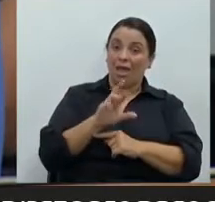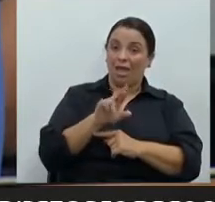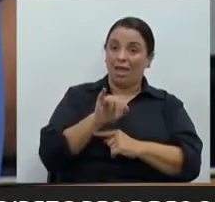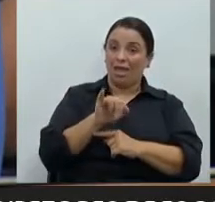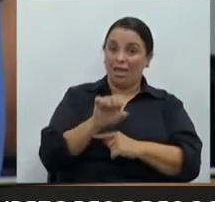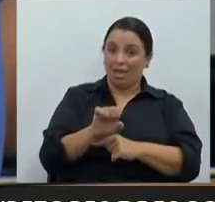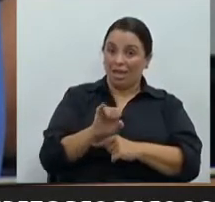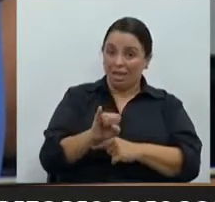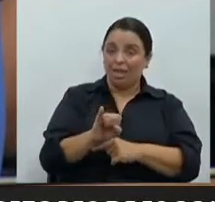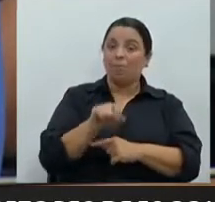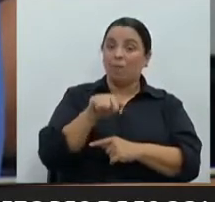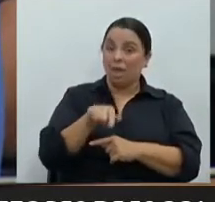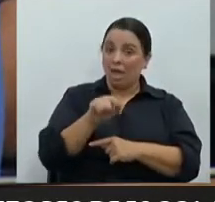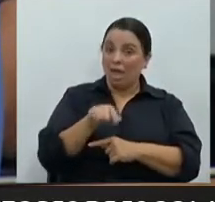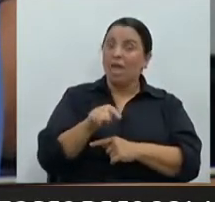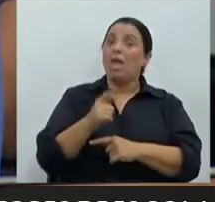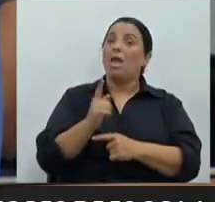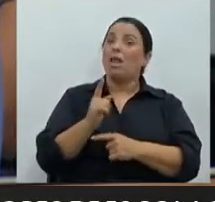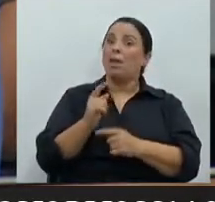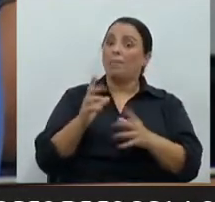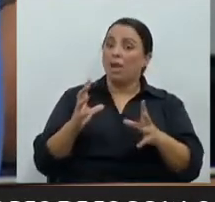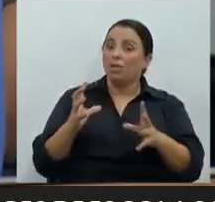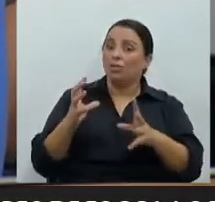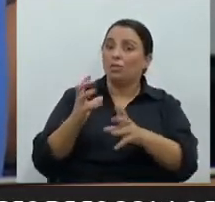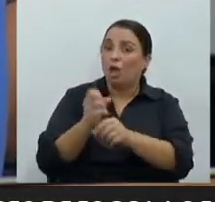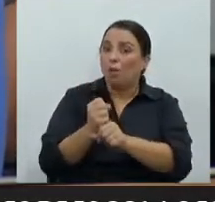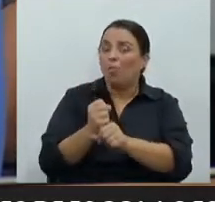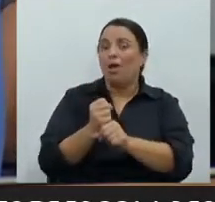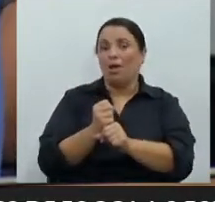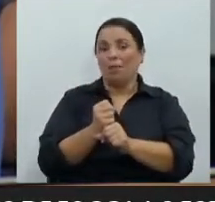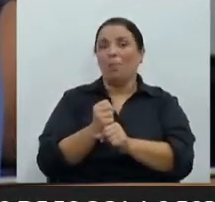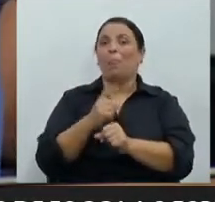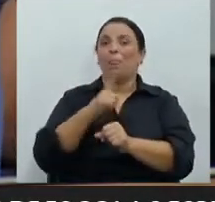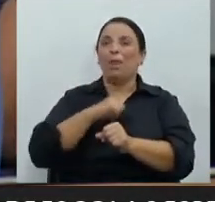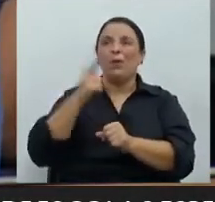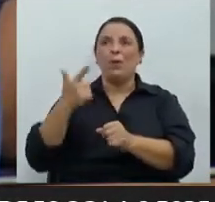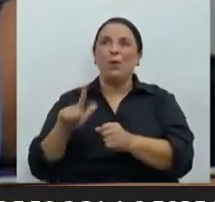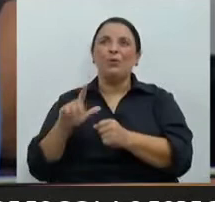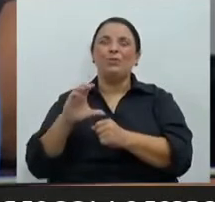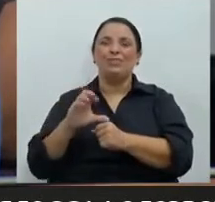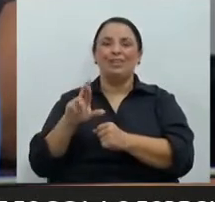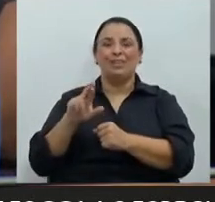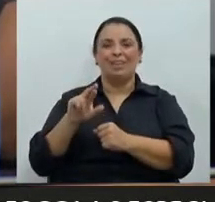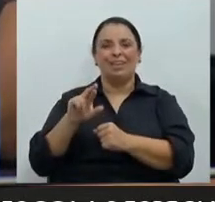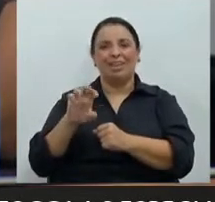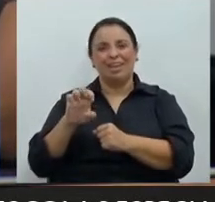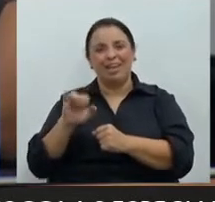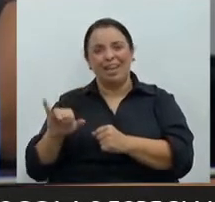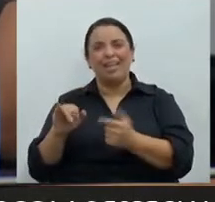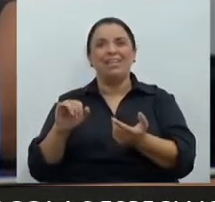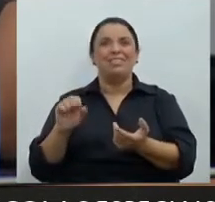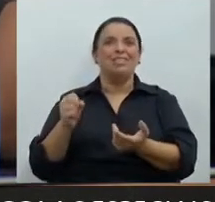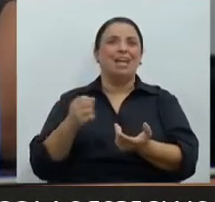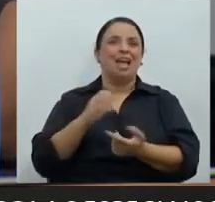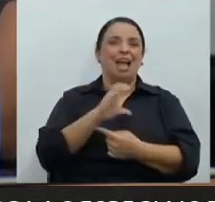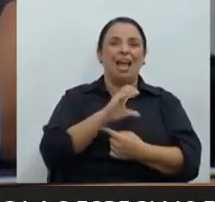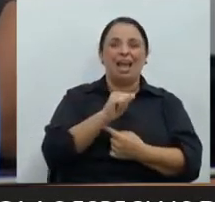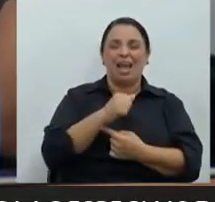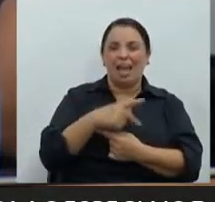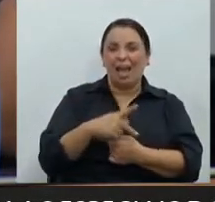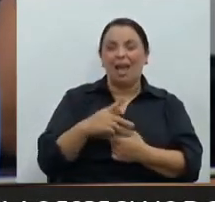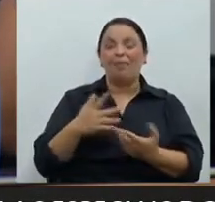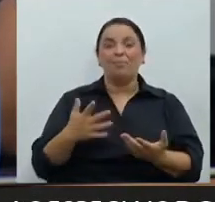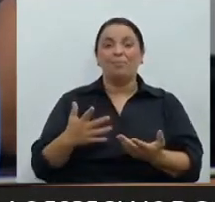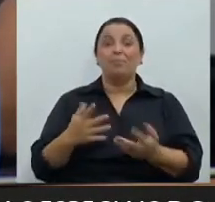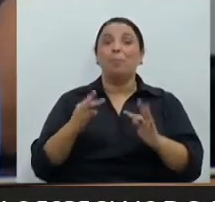como temos o CAS, o CAP, toda a Superintendência Regional de Ensino recebeu a